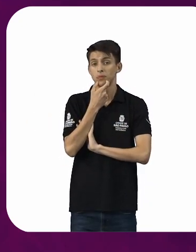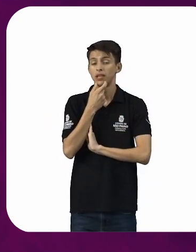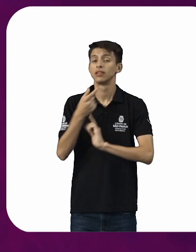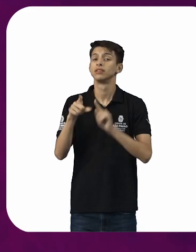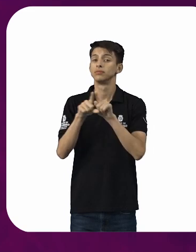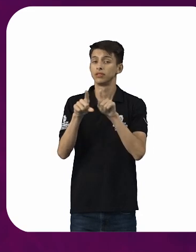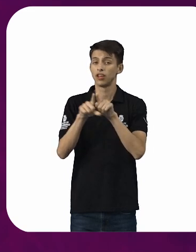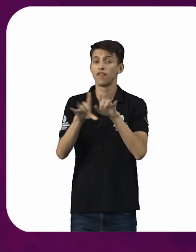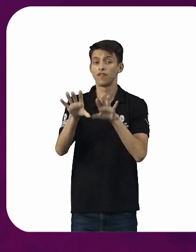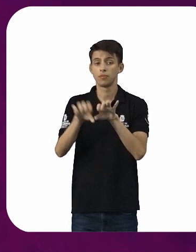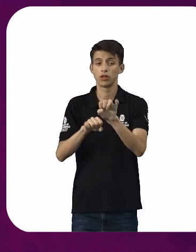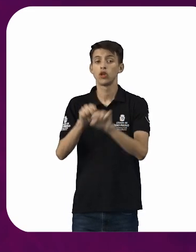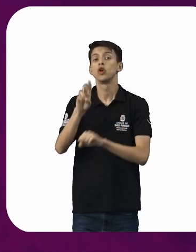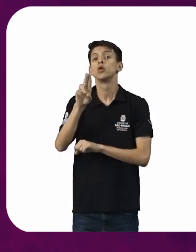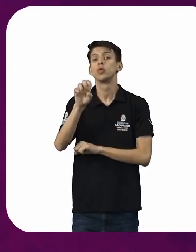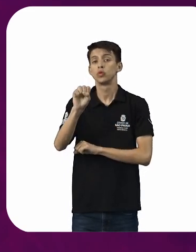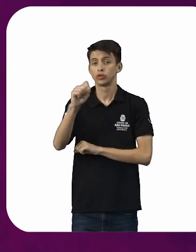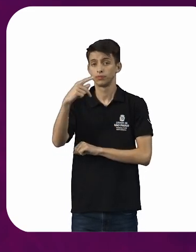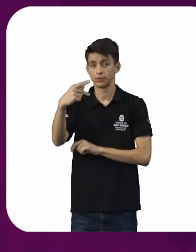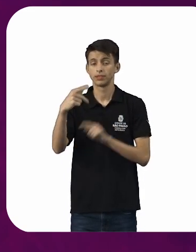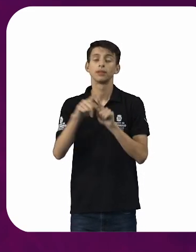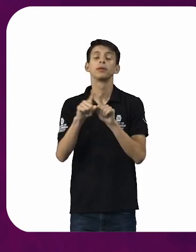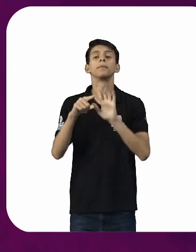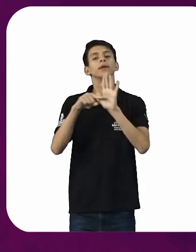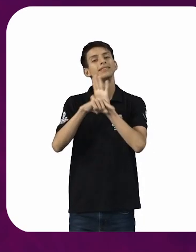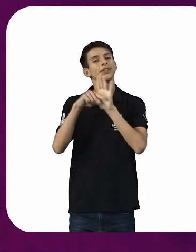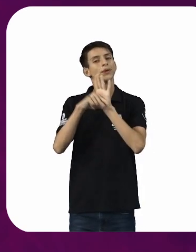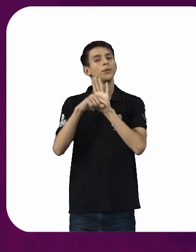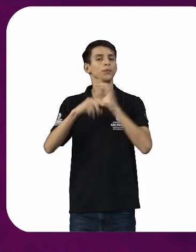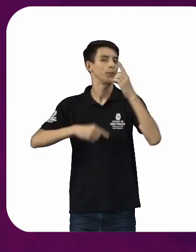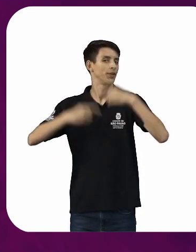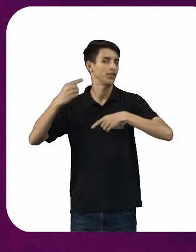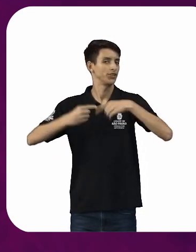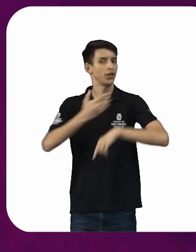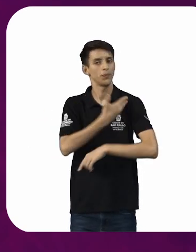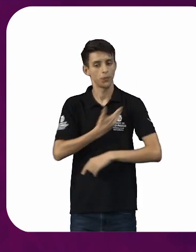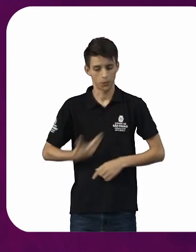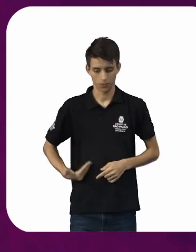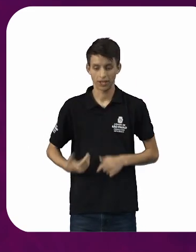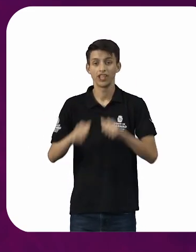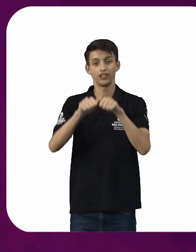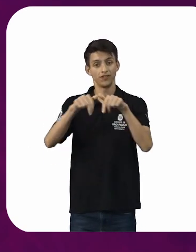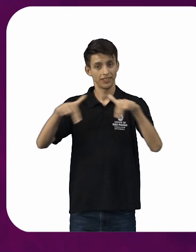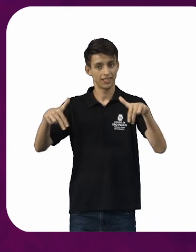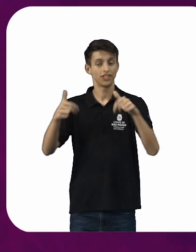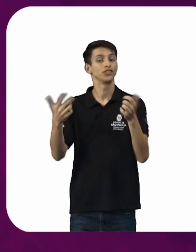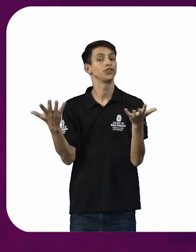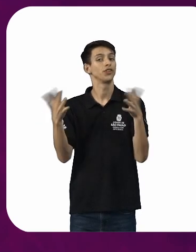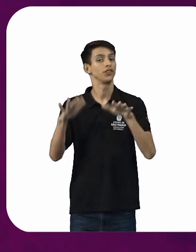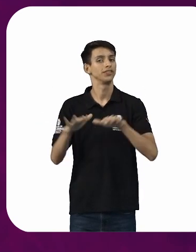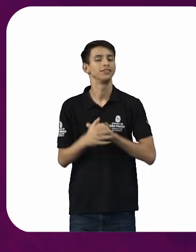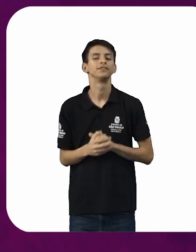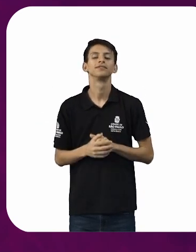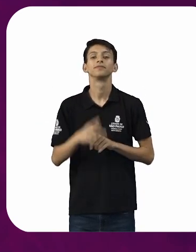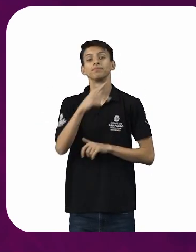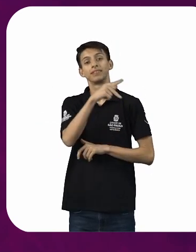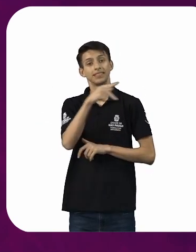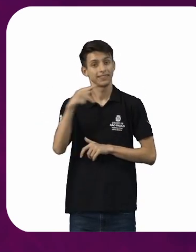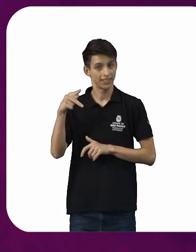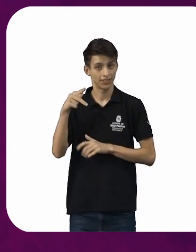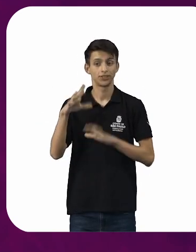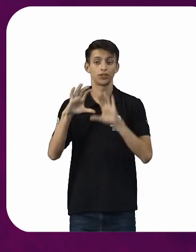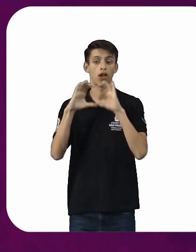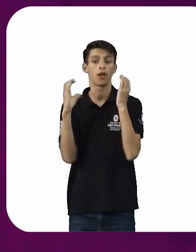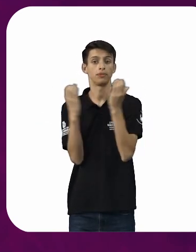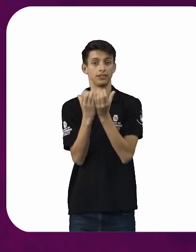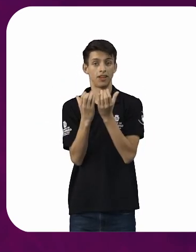Estado de São Paulo, a USP, e pesquisadora em políticas públicas de diversidade e inclusão. É também presidente da Comissão